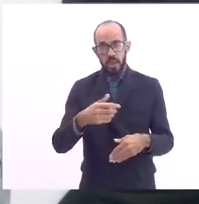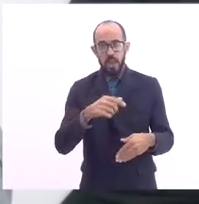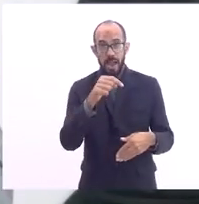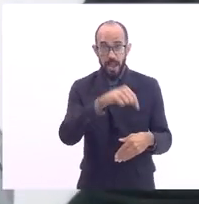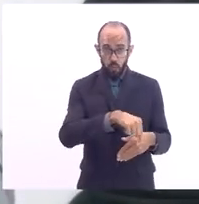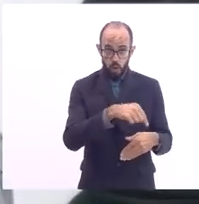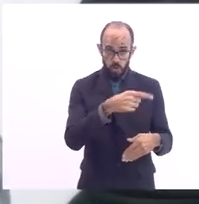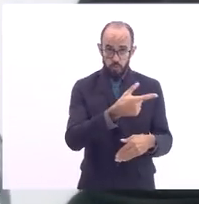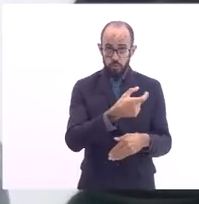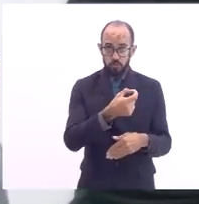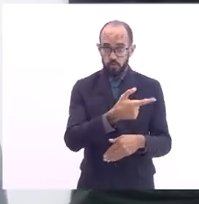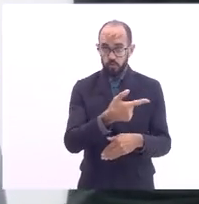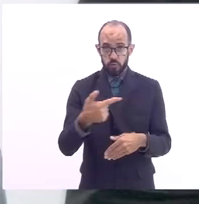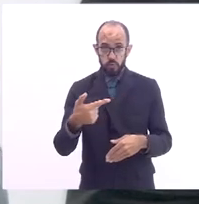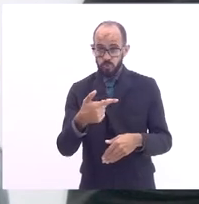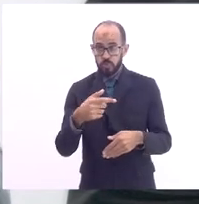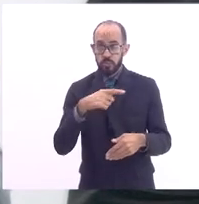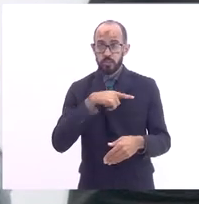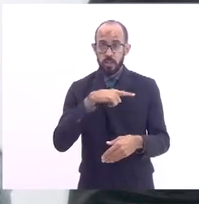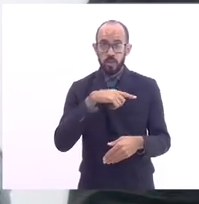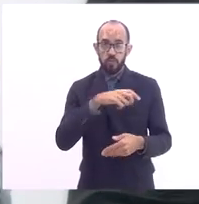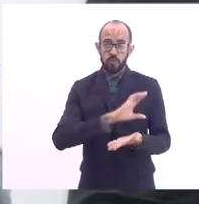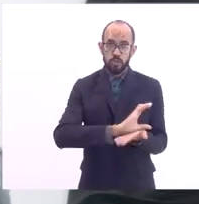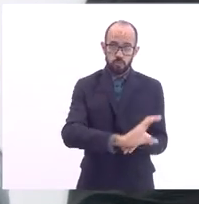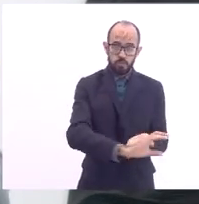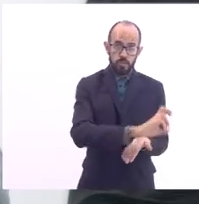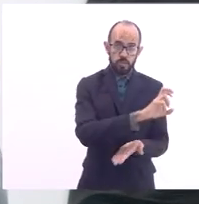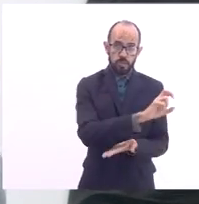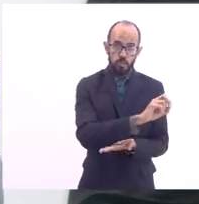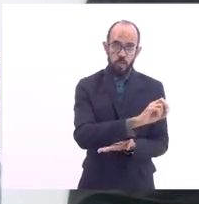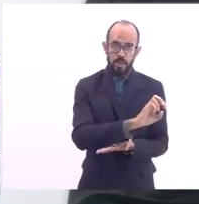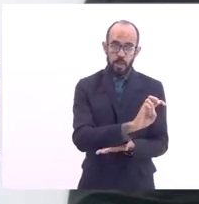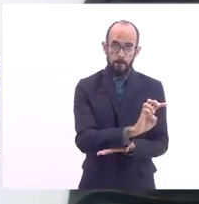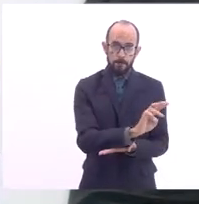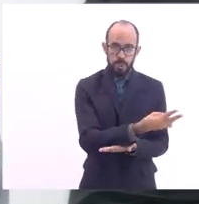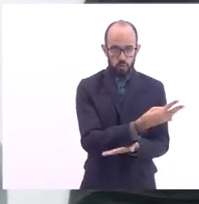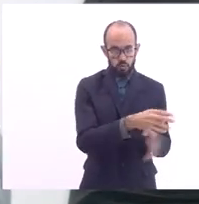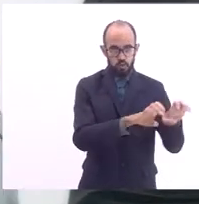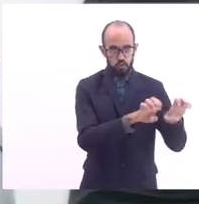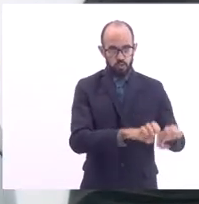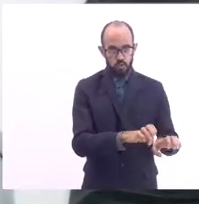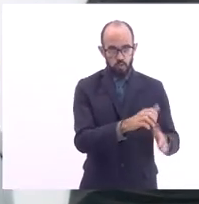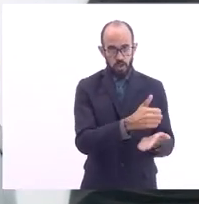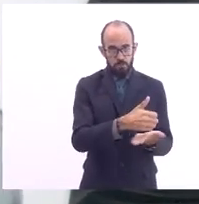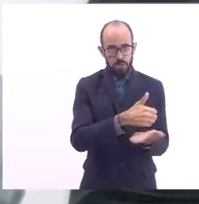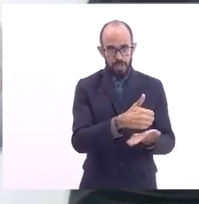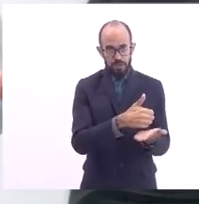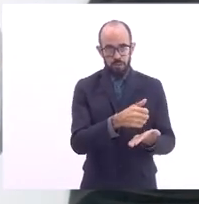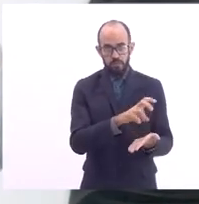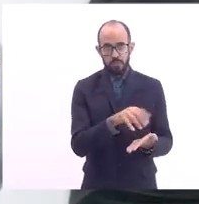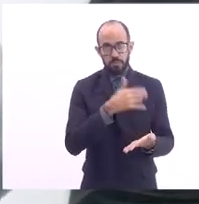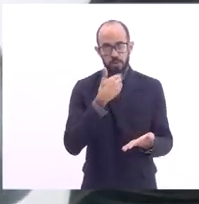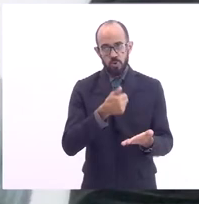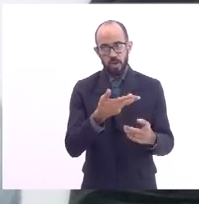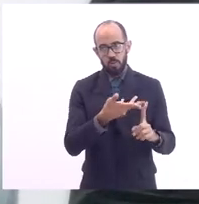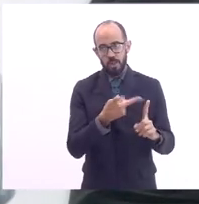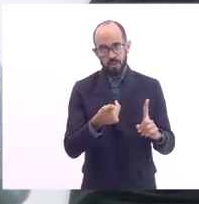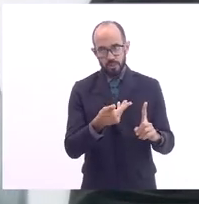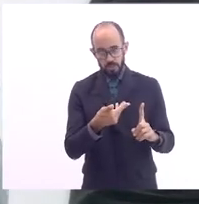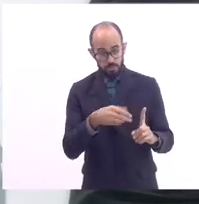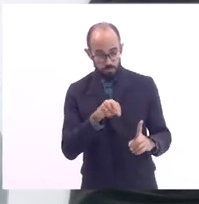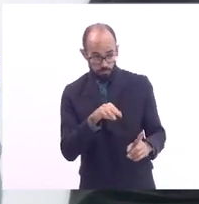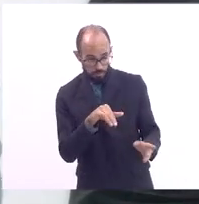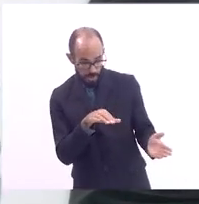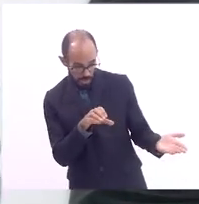em estrutura de backbone, ou seja, de estrutura de infraestrutura básica, que vai melhorar a qualidade da energia. Só falar besteira, Márcio, por favor,